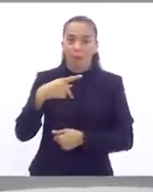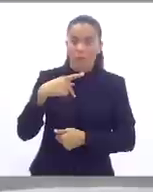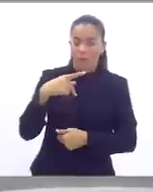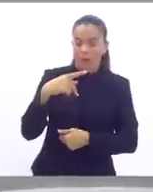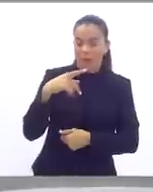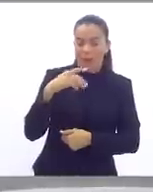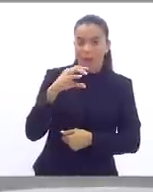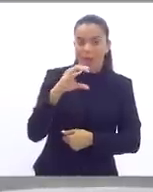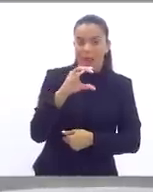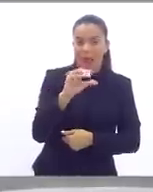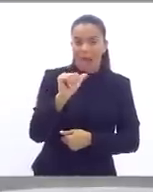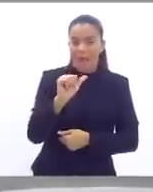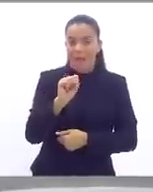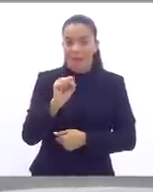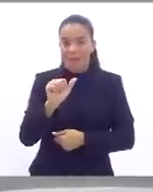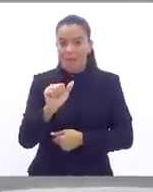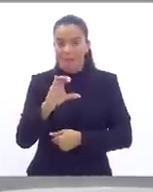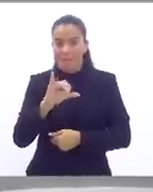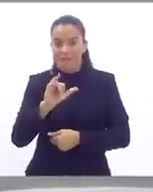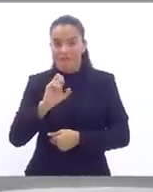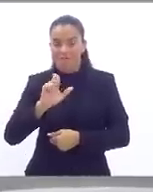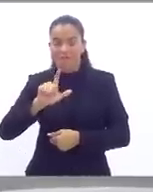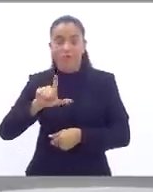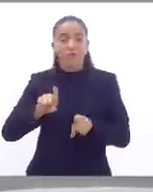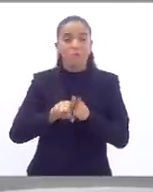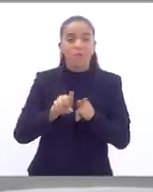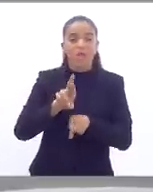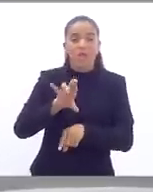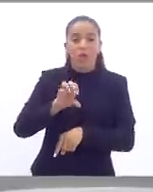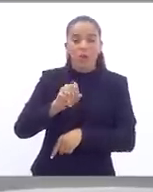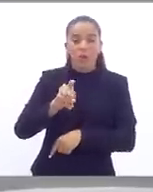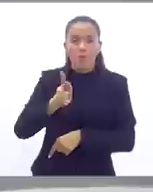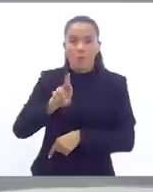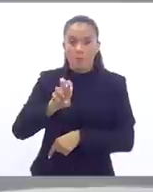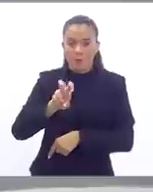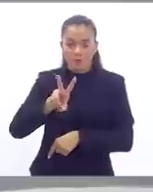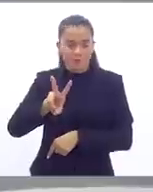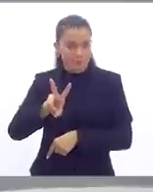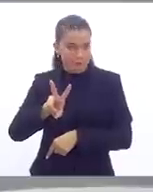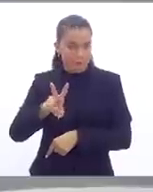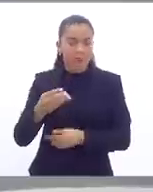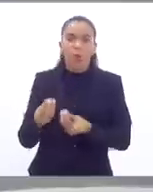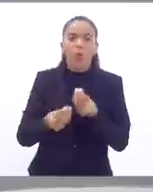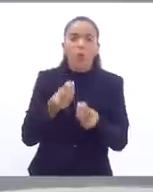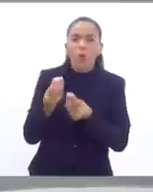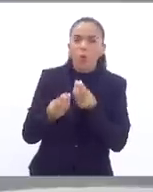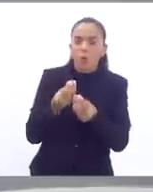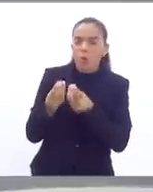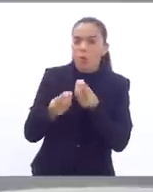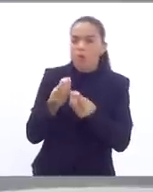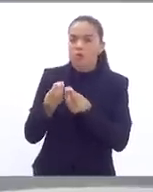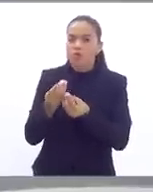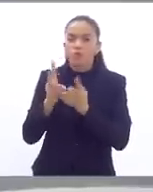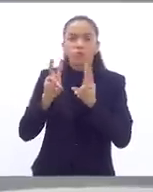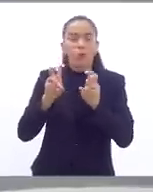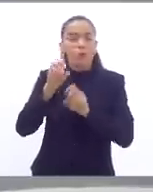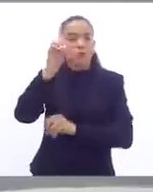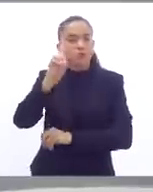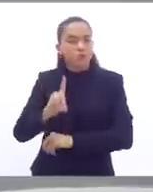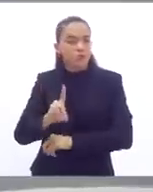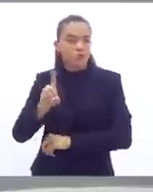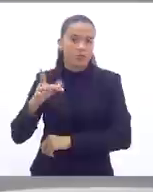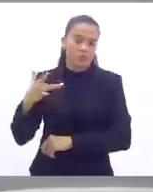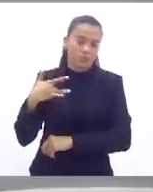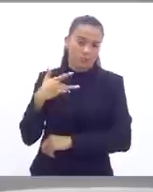para evitar essas questões de não atendimento quando se trata aí dos direitos servidores